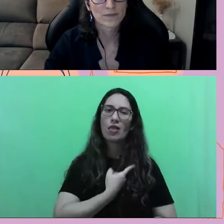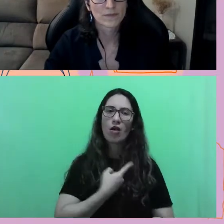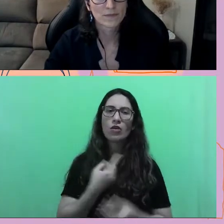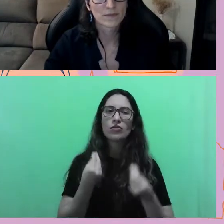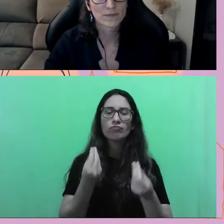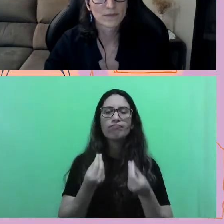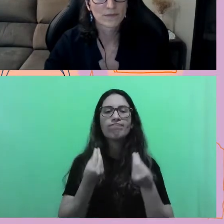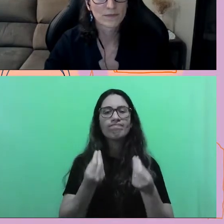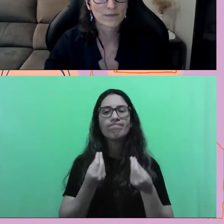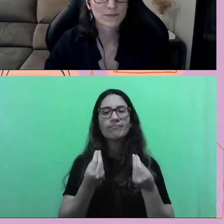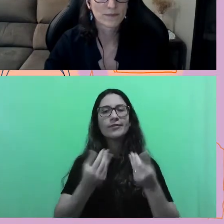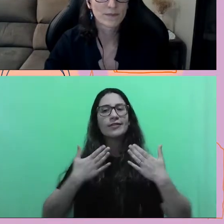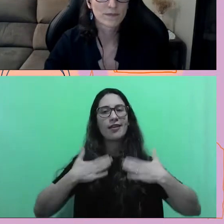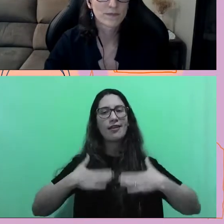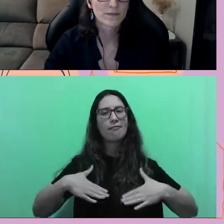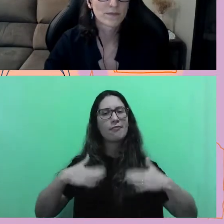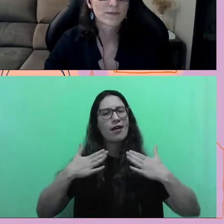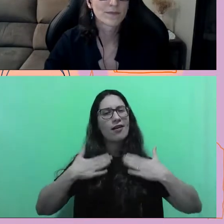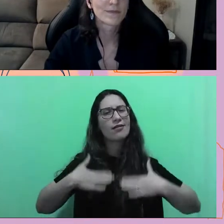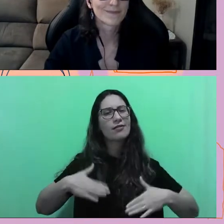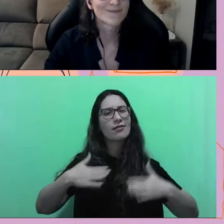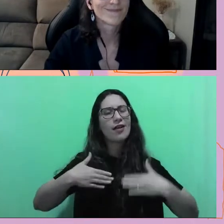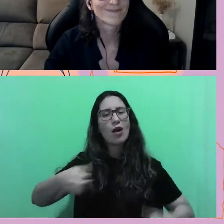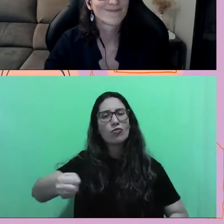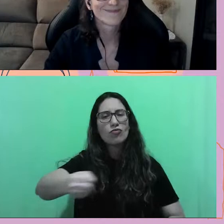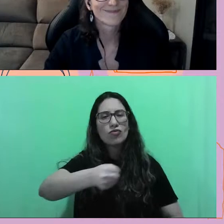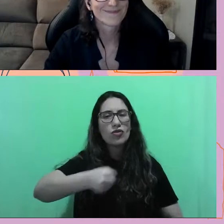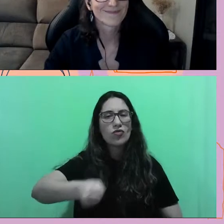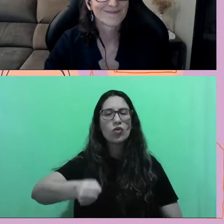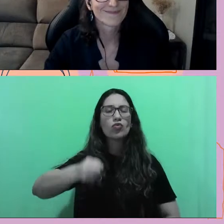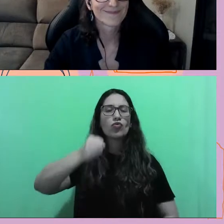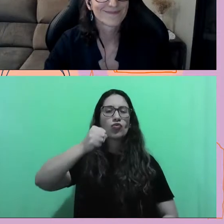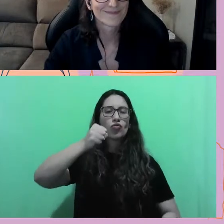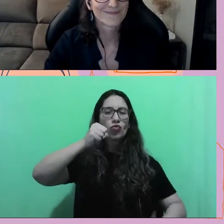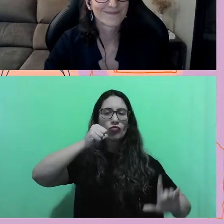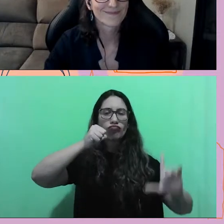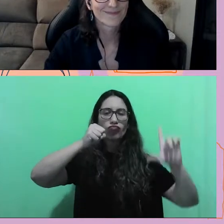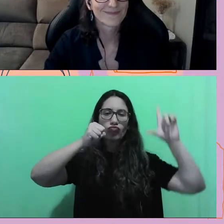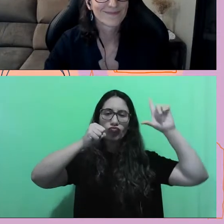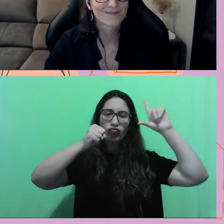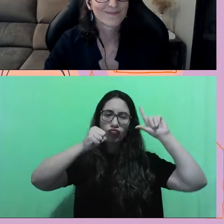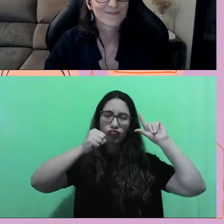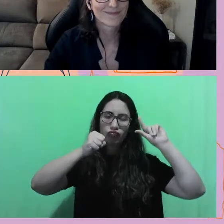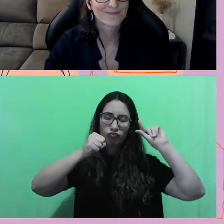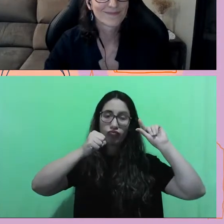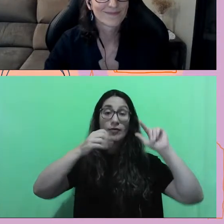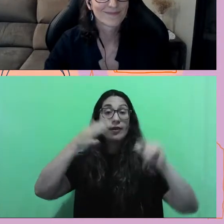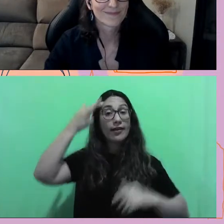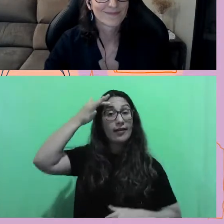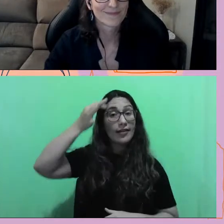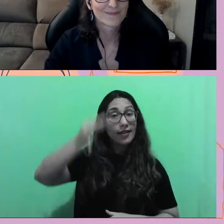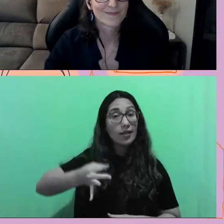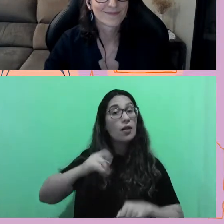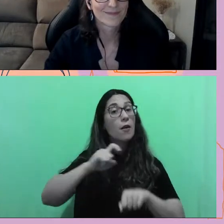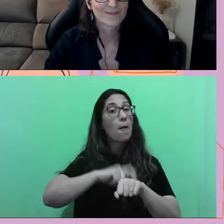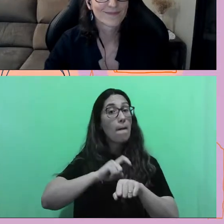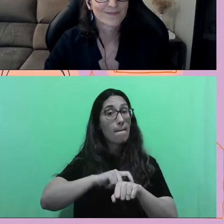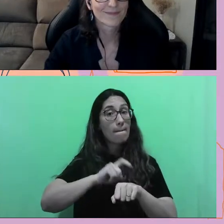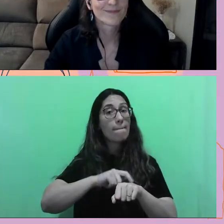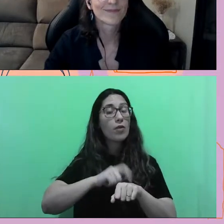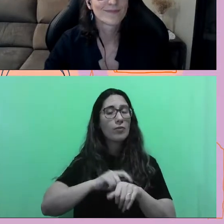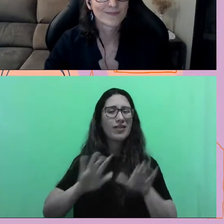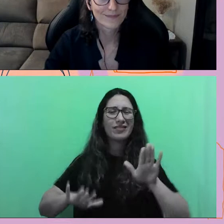ter mais calma mesmo na hora de tomar uma cerveja, faz a gente entender quais são os momentos que a gente não está